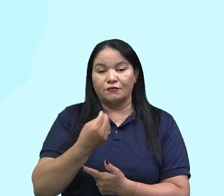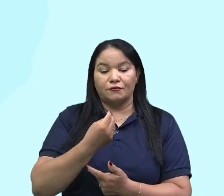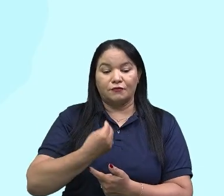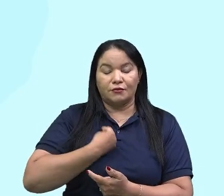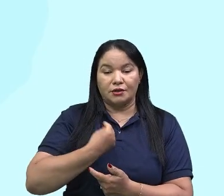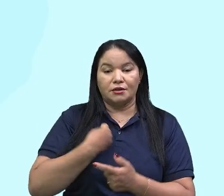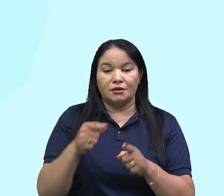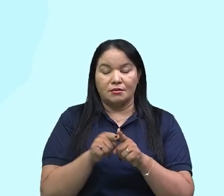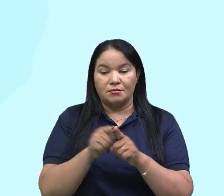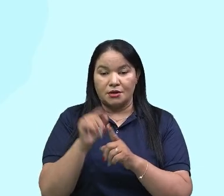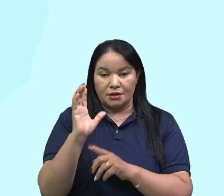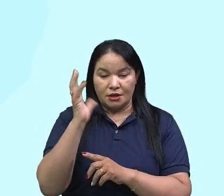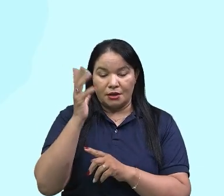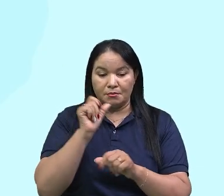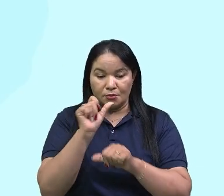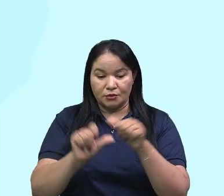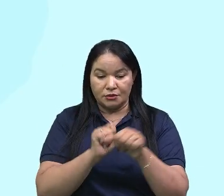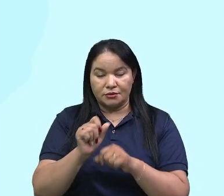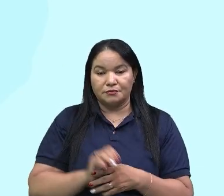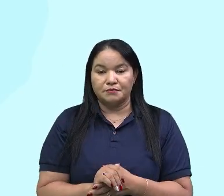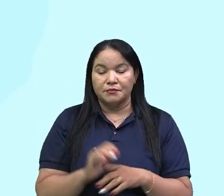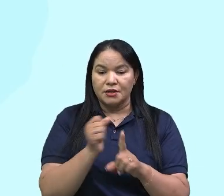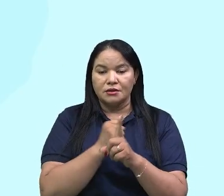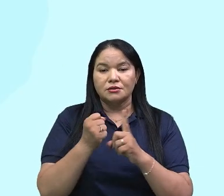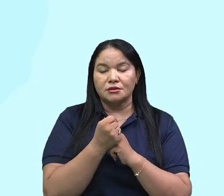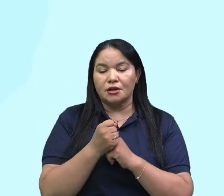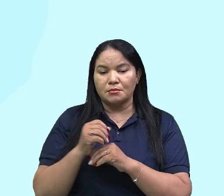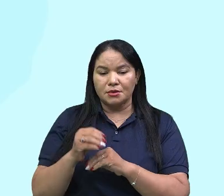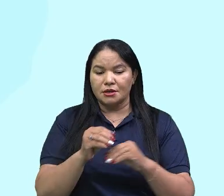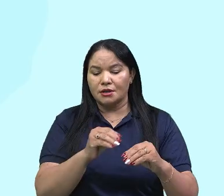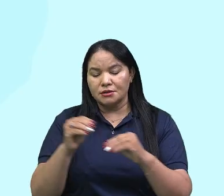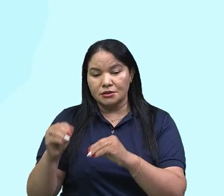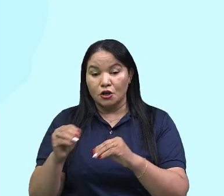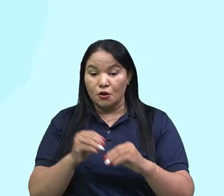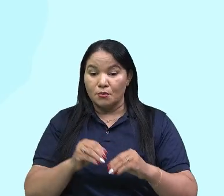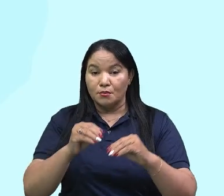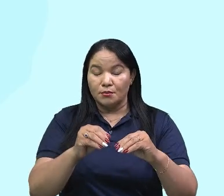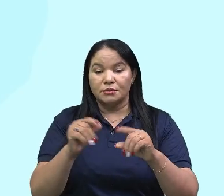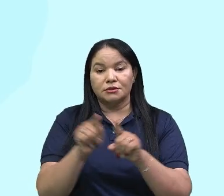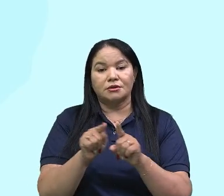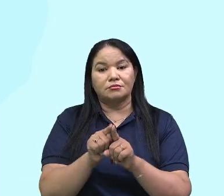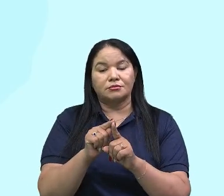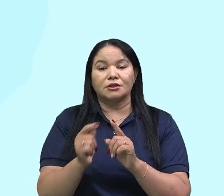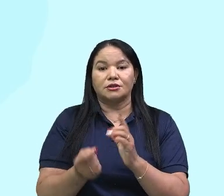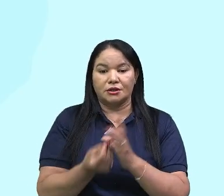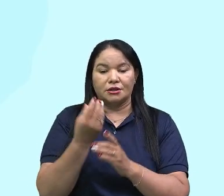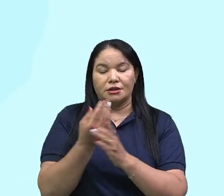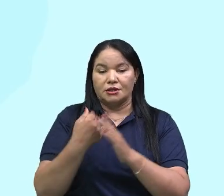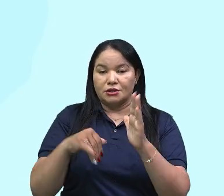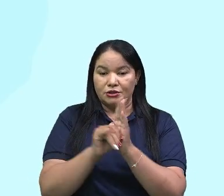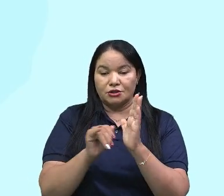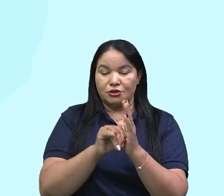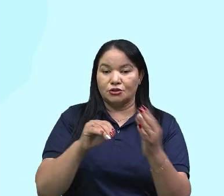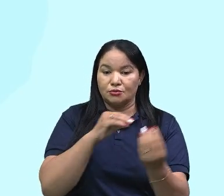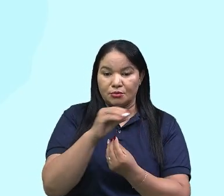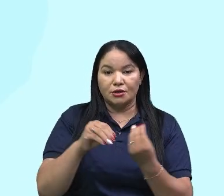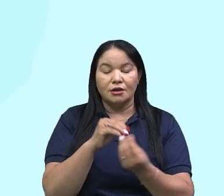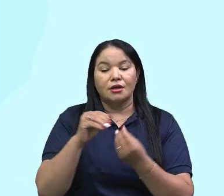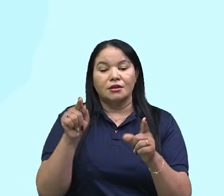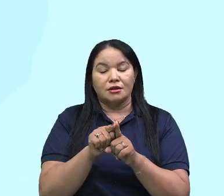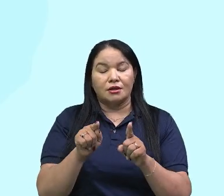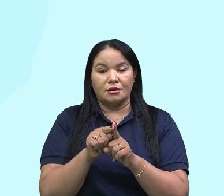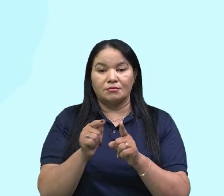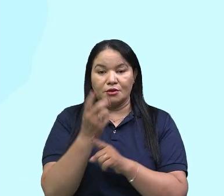mudanças climáticas. Socialmente, essas migrações promovem a criação de identidades híbridas, enriquecendo a